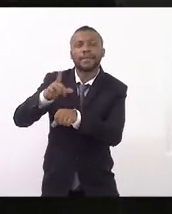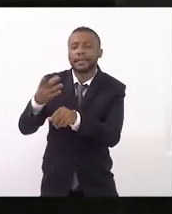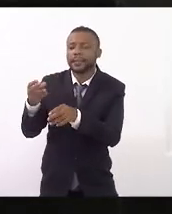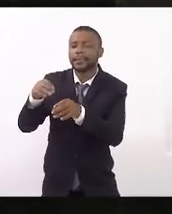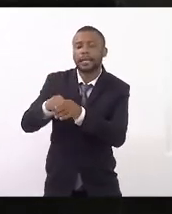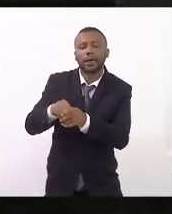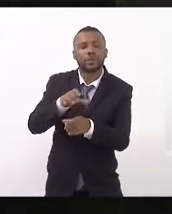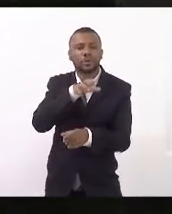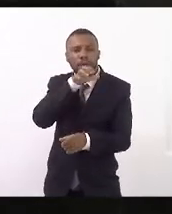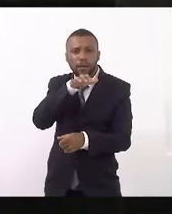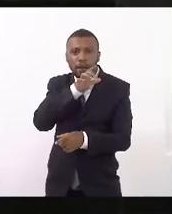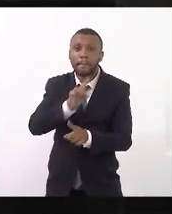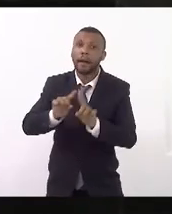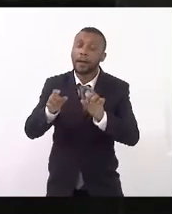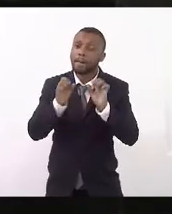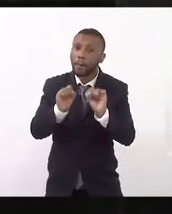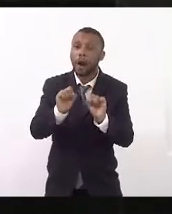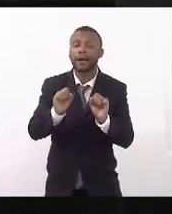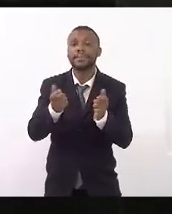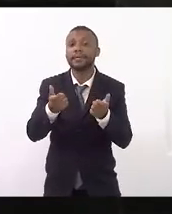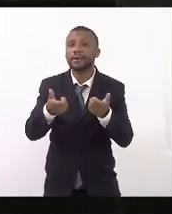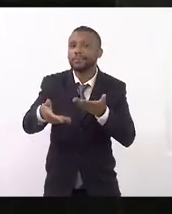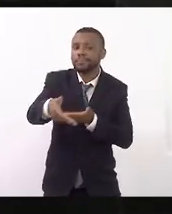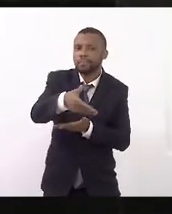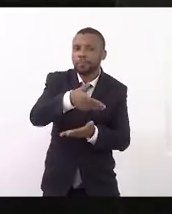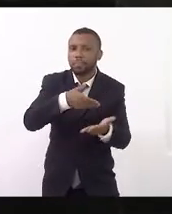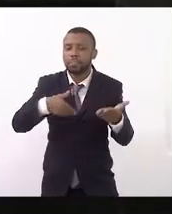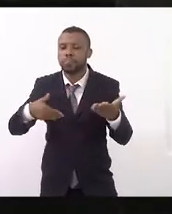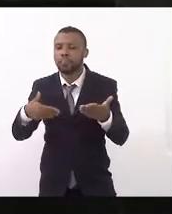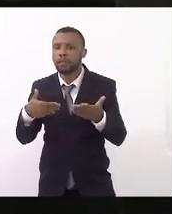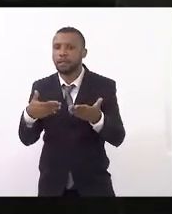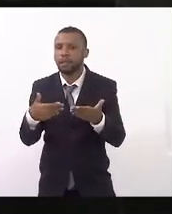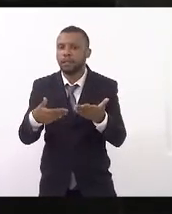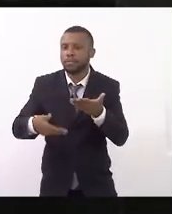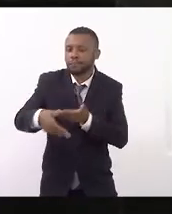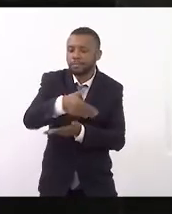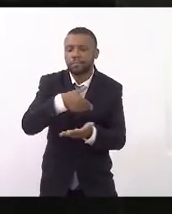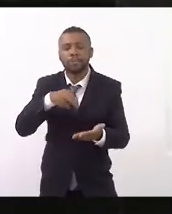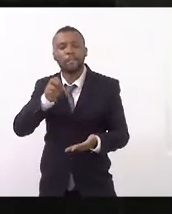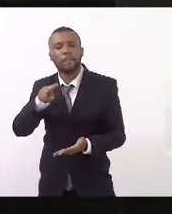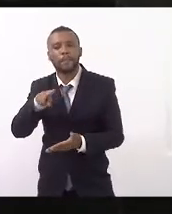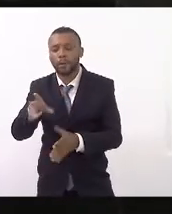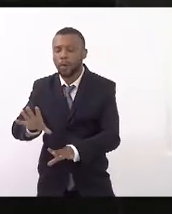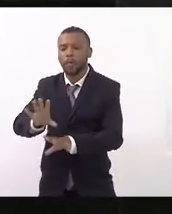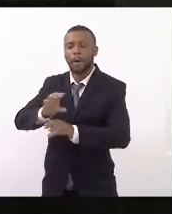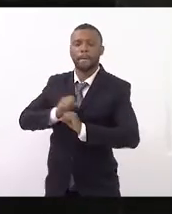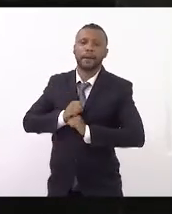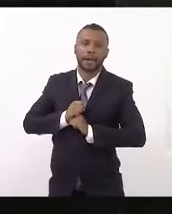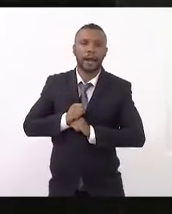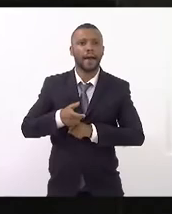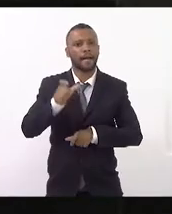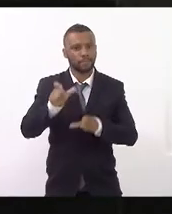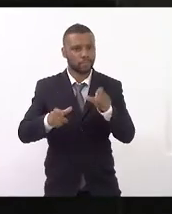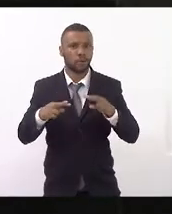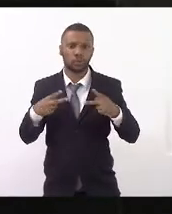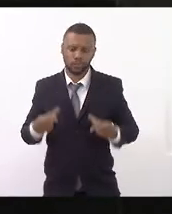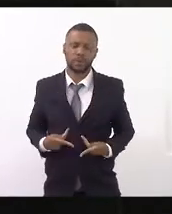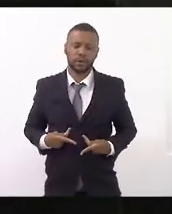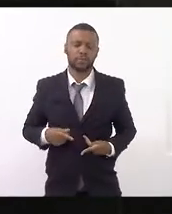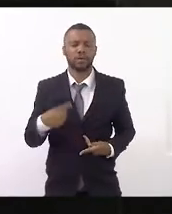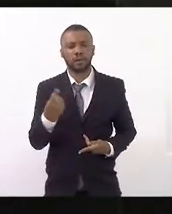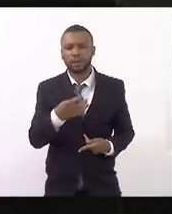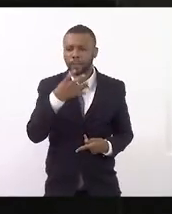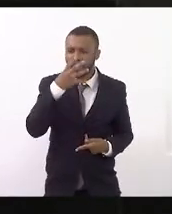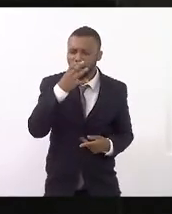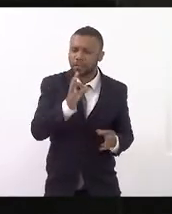podem atravessar a barreira das espécies e infectar os humanos. Então, temos já ouvido